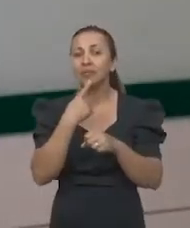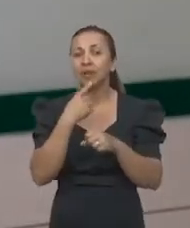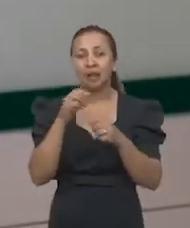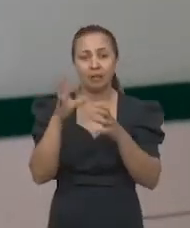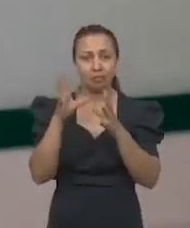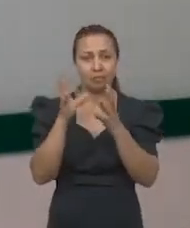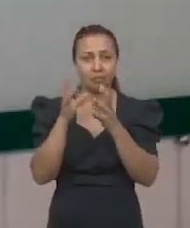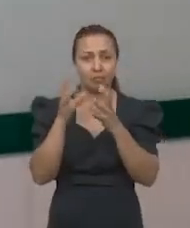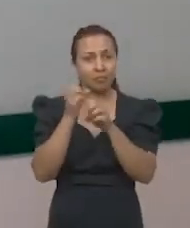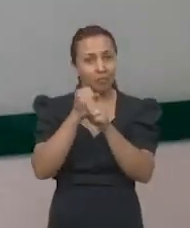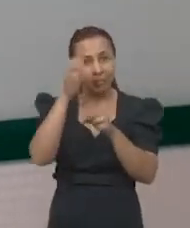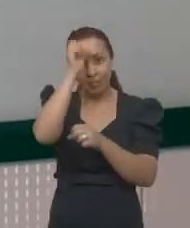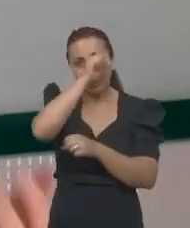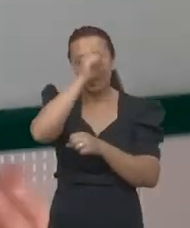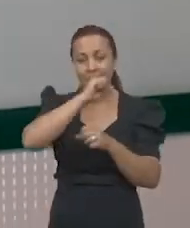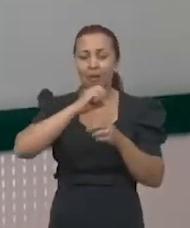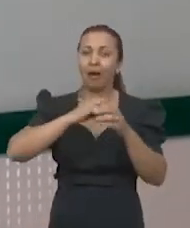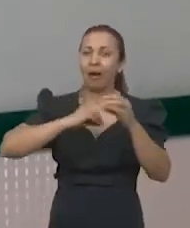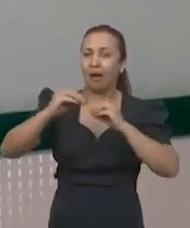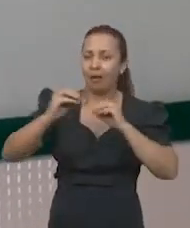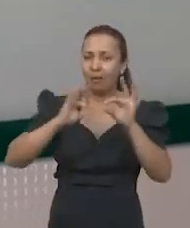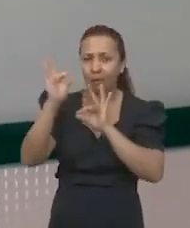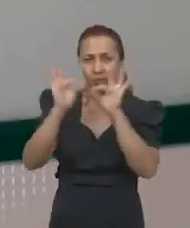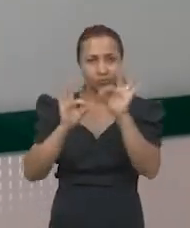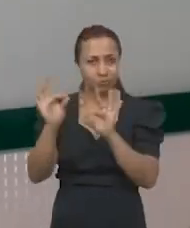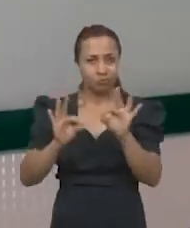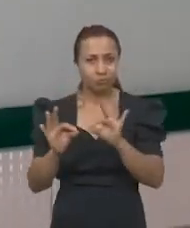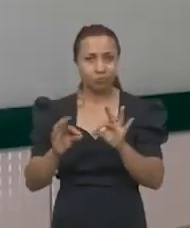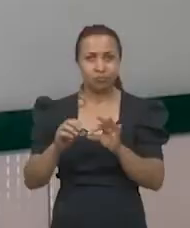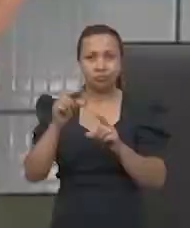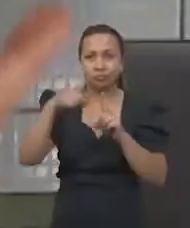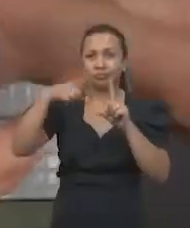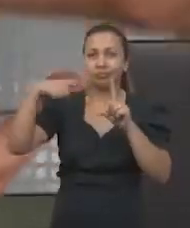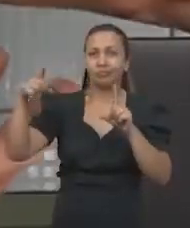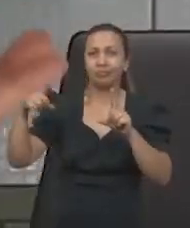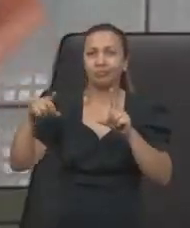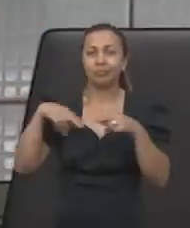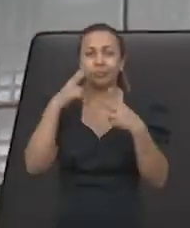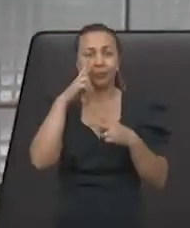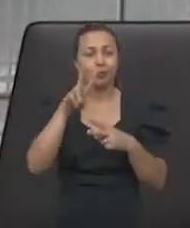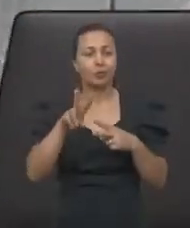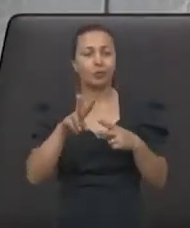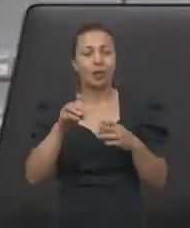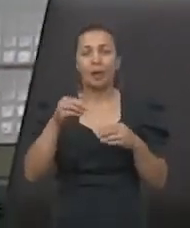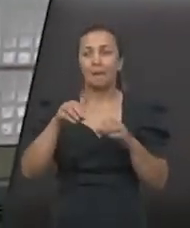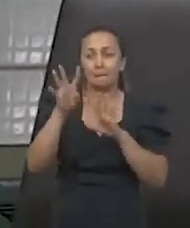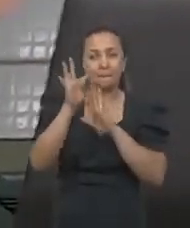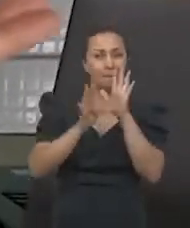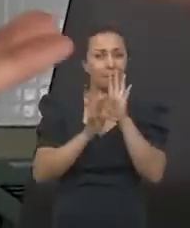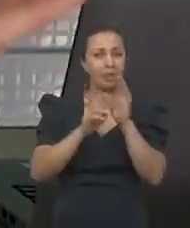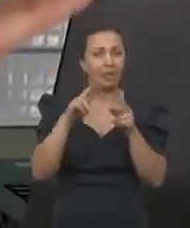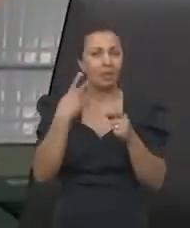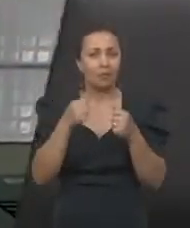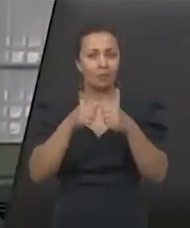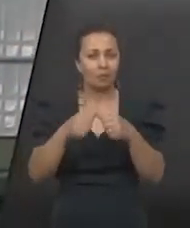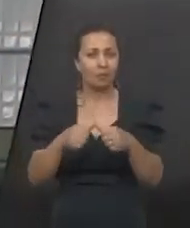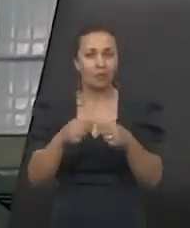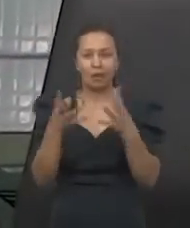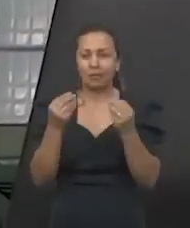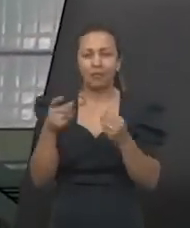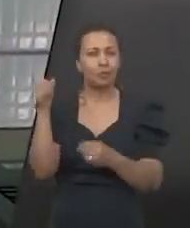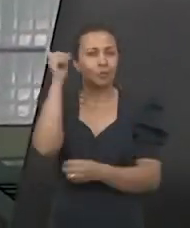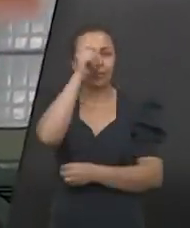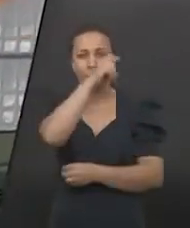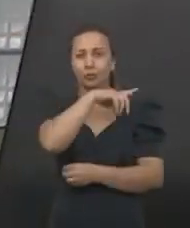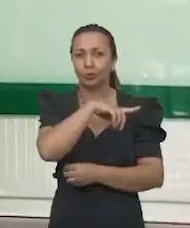aprendi a manipular dados, dados que, quando você vê em um modo texto ou em qualquer outro modo, você